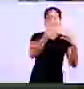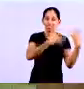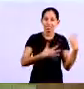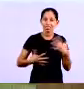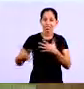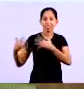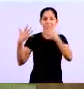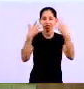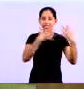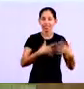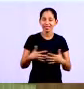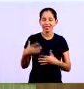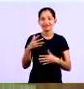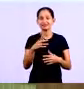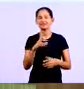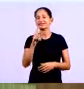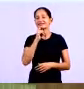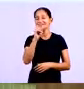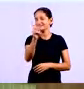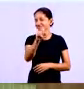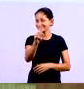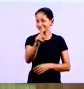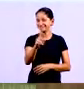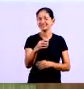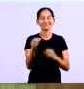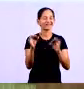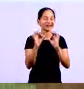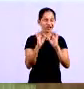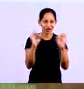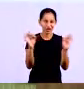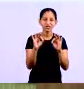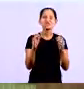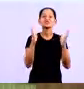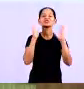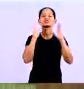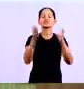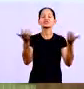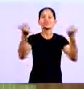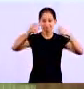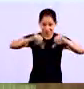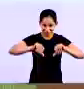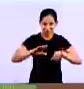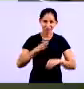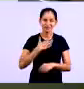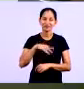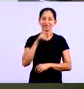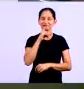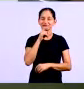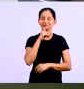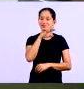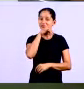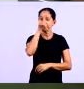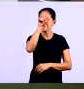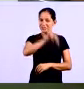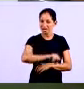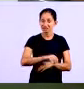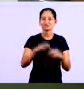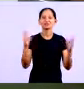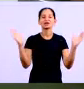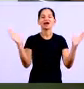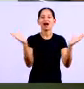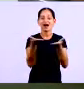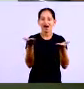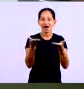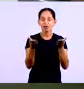camisa estava até negócio de frio, não. Tá boa a sala. Já foi pior essa sala de frio. Professor, então a gente vai dar um tchau